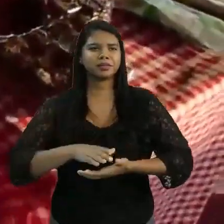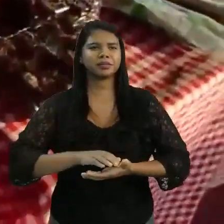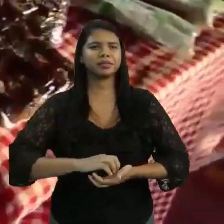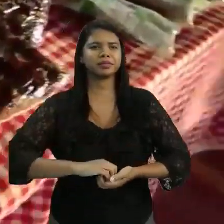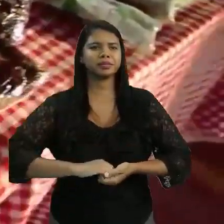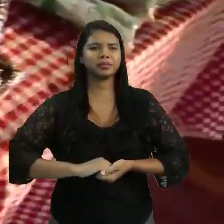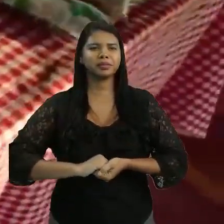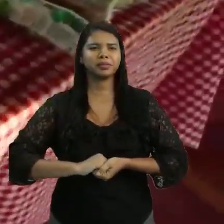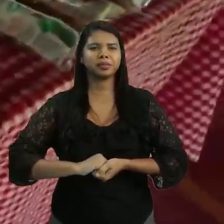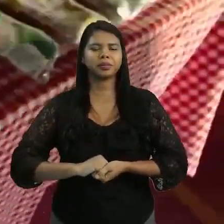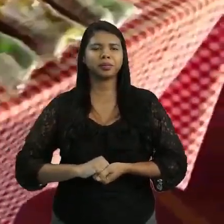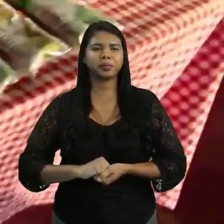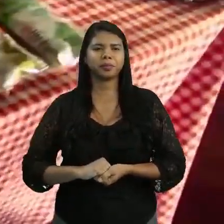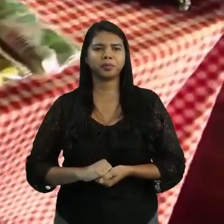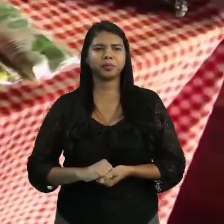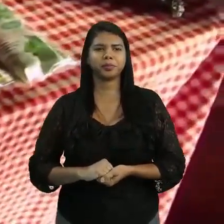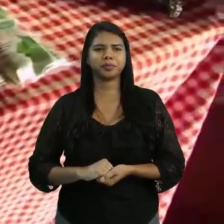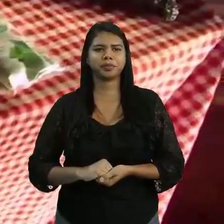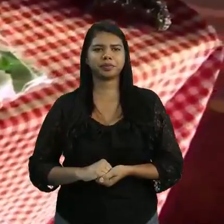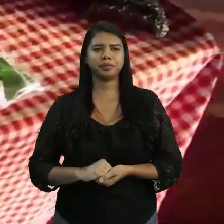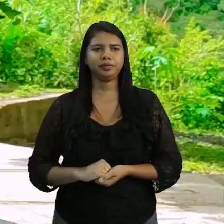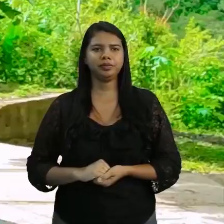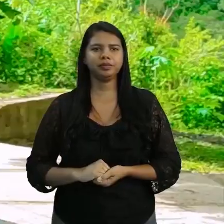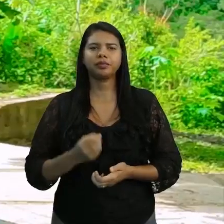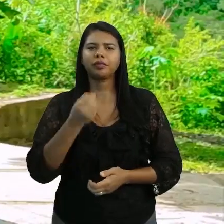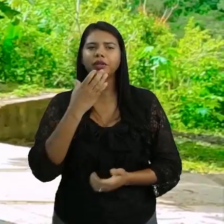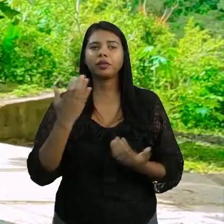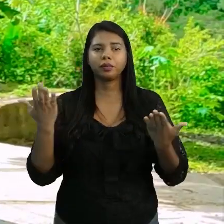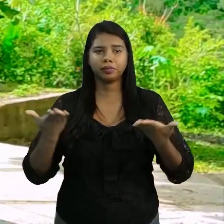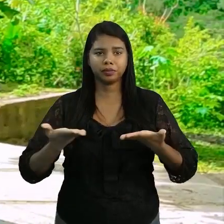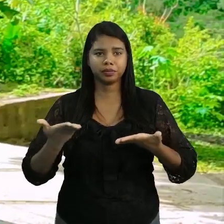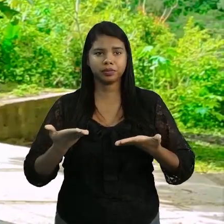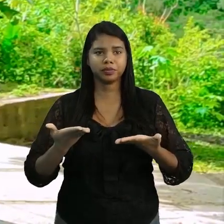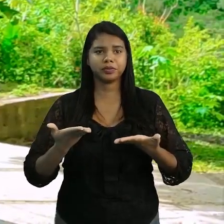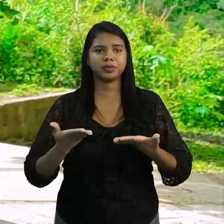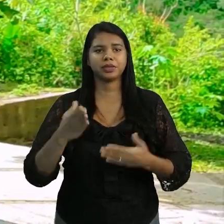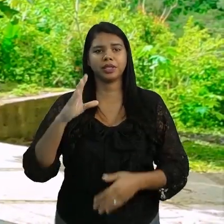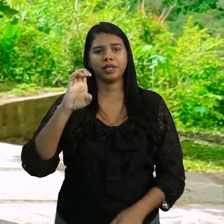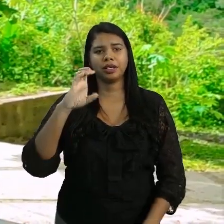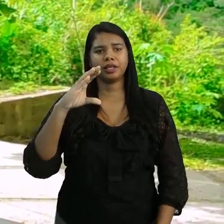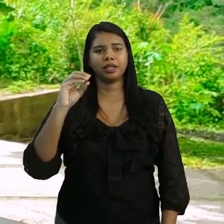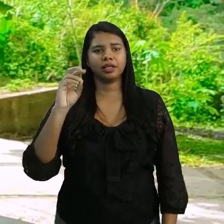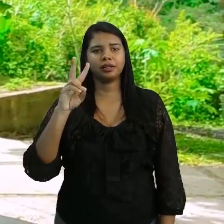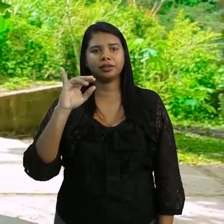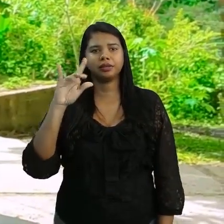Lasat Kundalan Gokule Brajamanam.